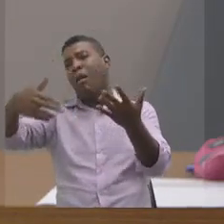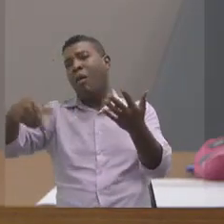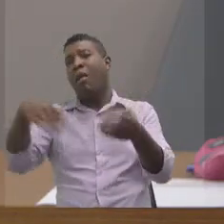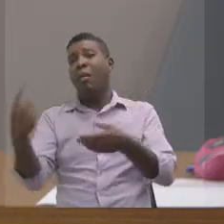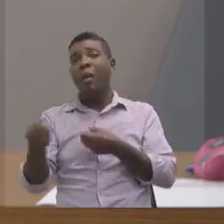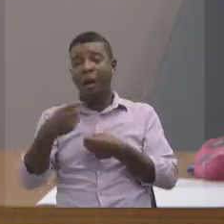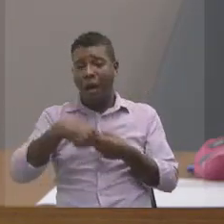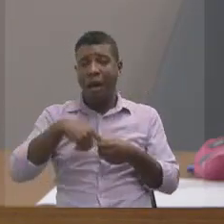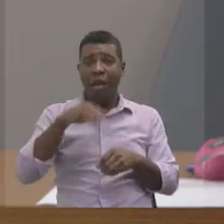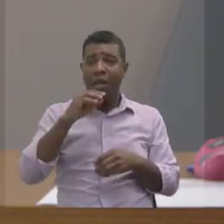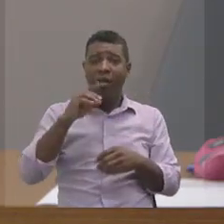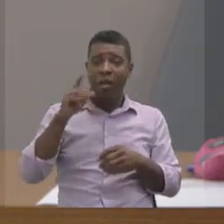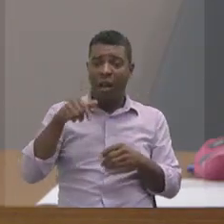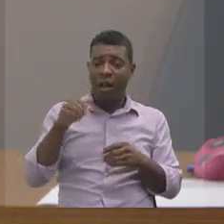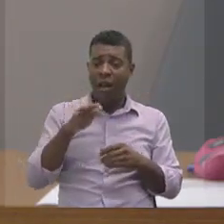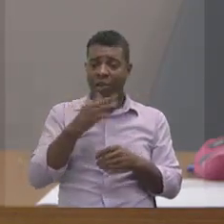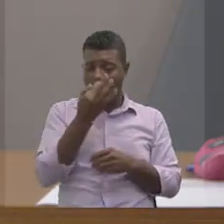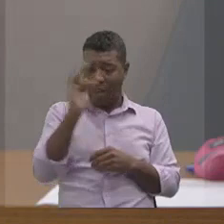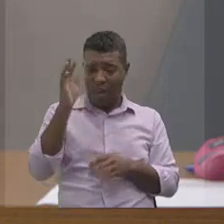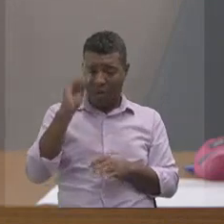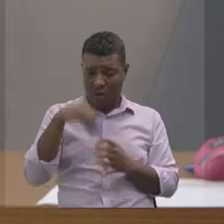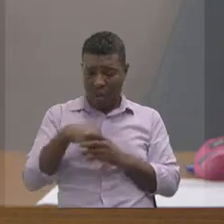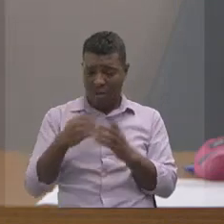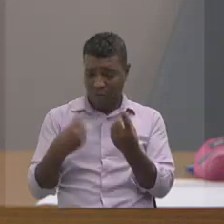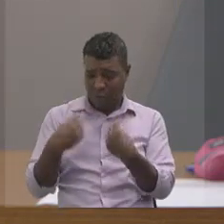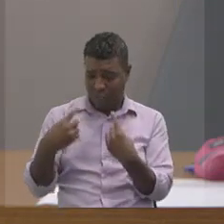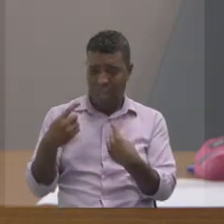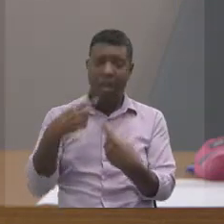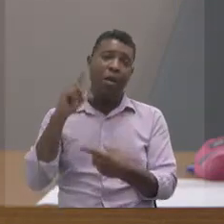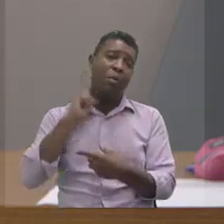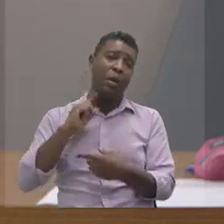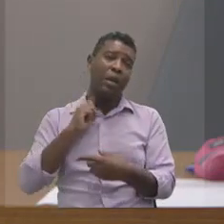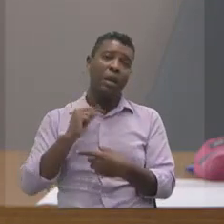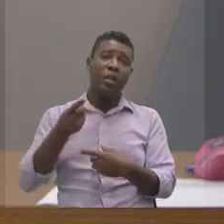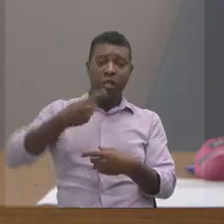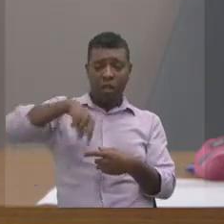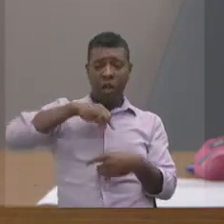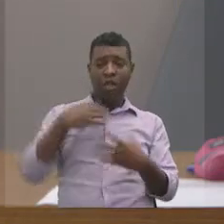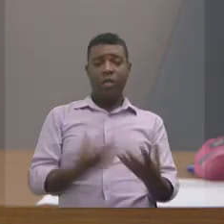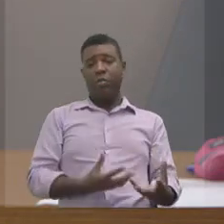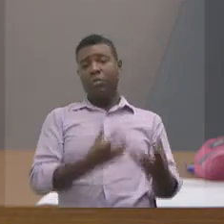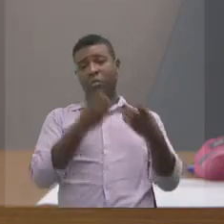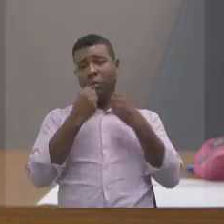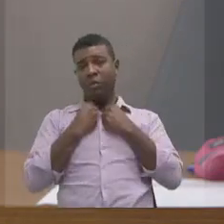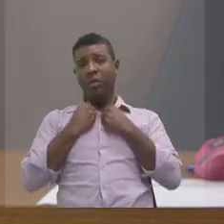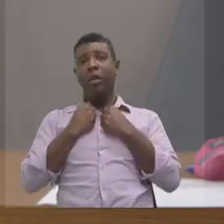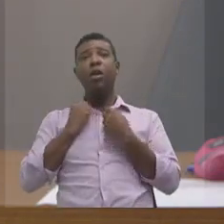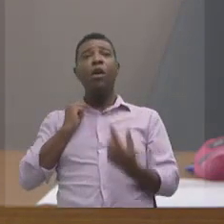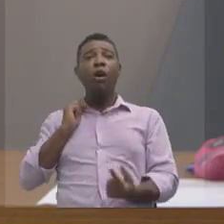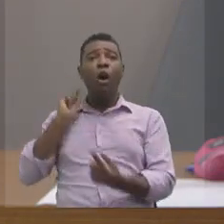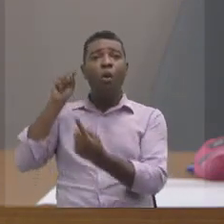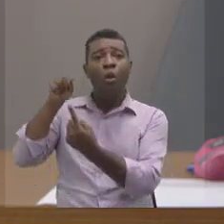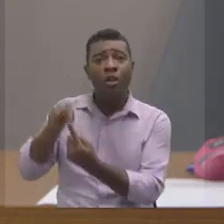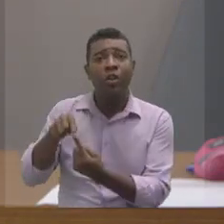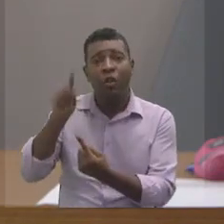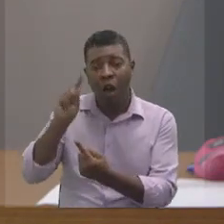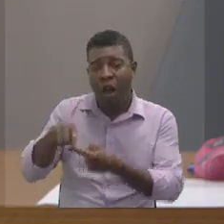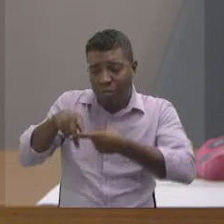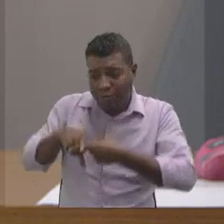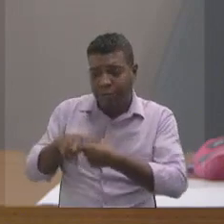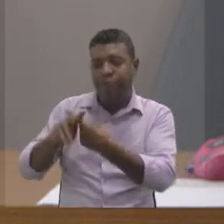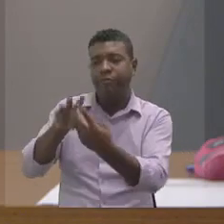Federal em Minas seja por meio de convênio com o município nós recebemos uma missão do governador que ia buscar recuperar as nossas nós vamos trabalhar